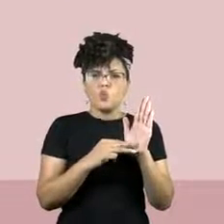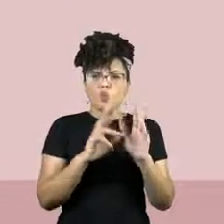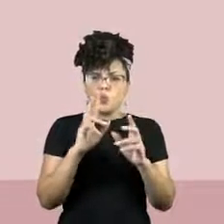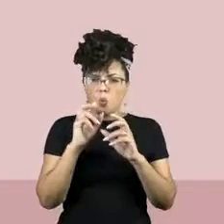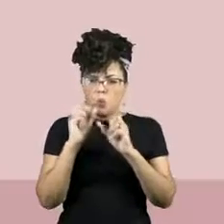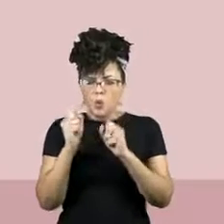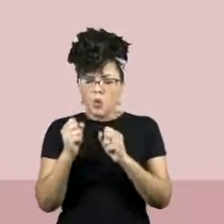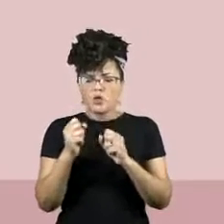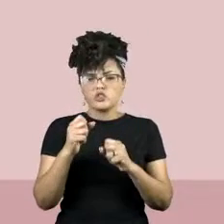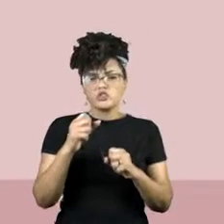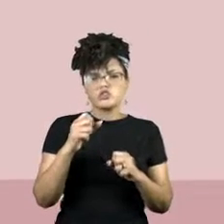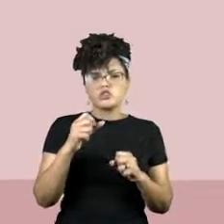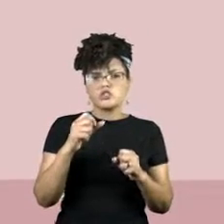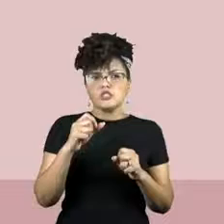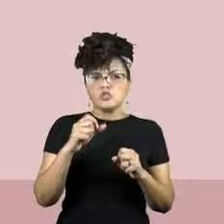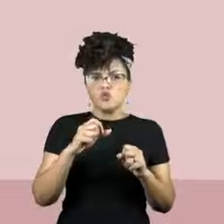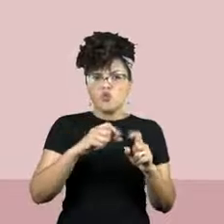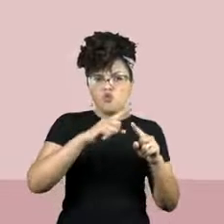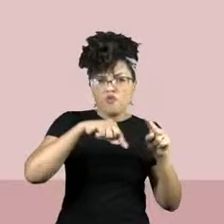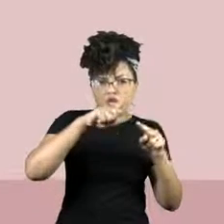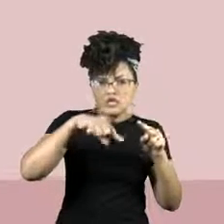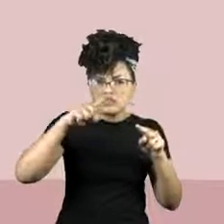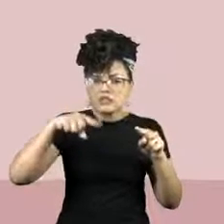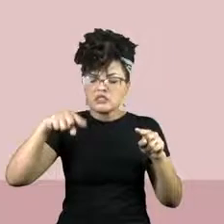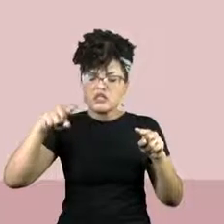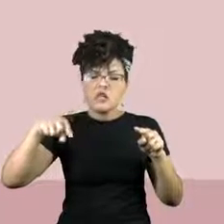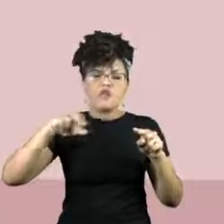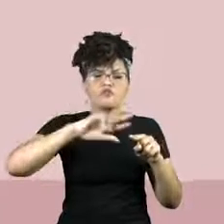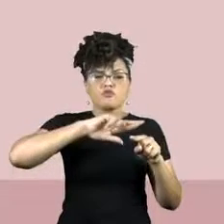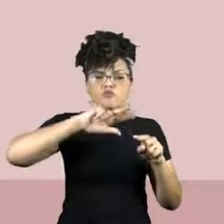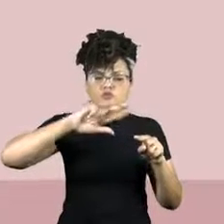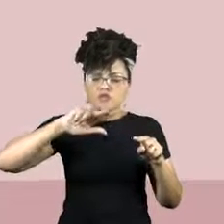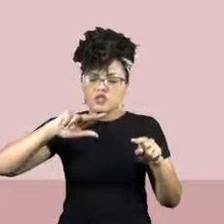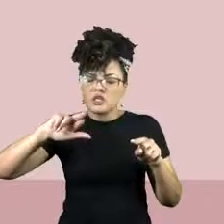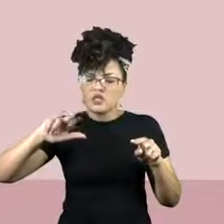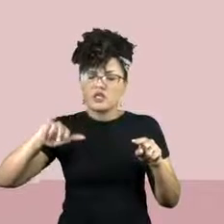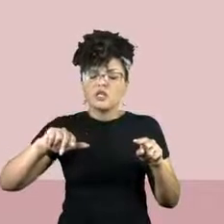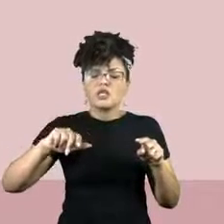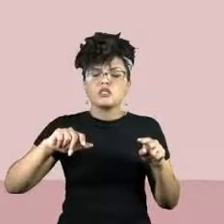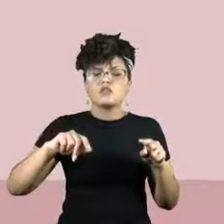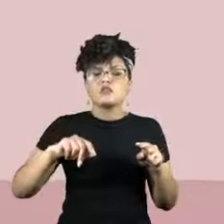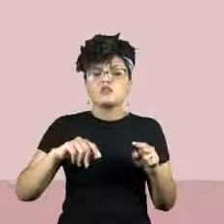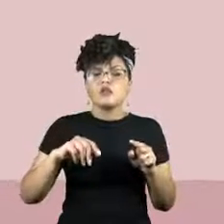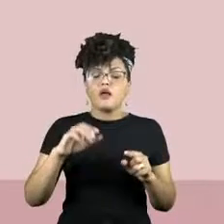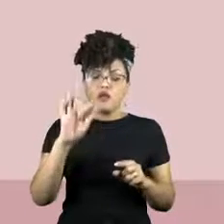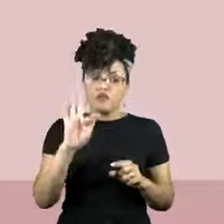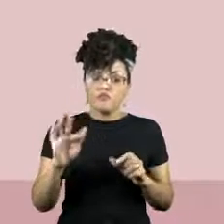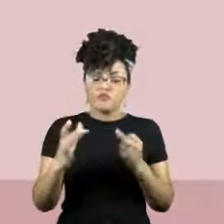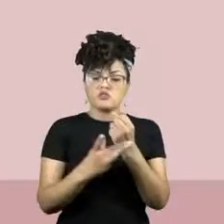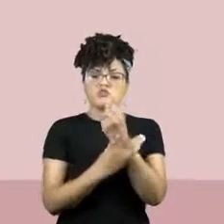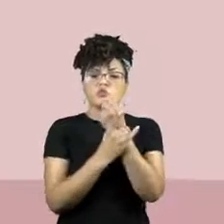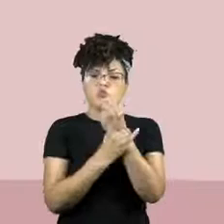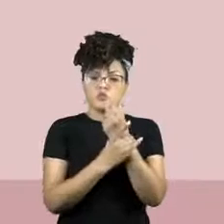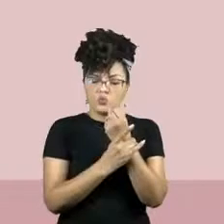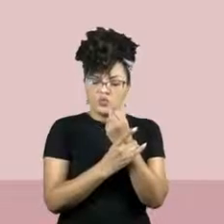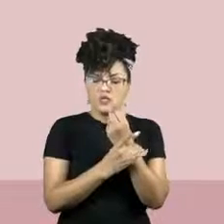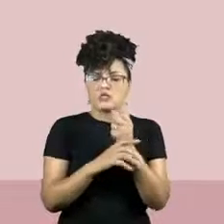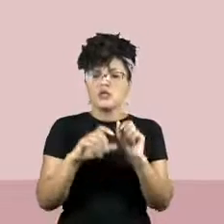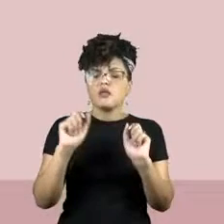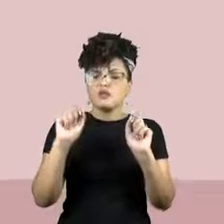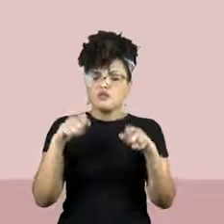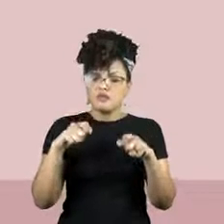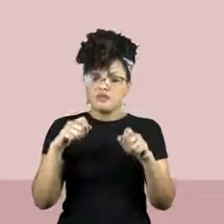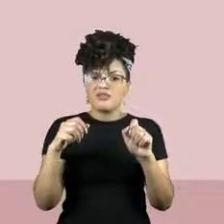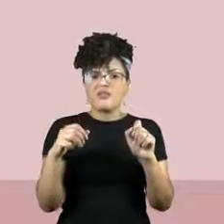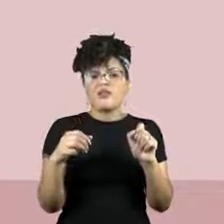a calcular com mais variáveis, né, com mais considerações, eu vou encontrar um fator de segurança que atende ao que, por exemplo, a